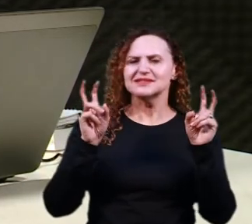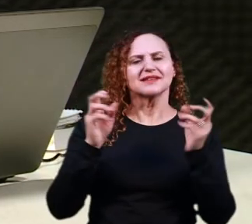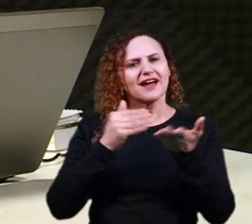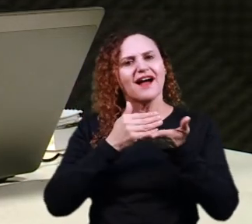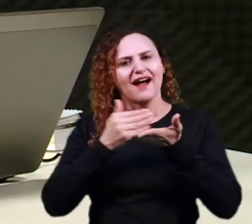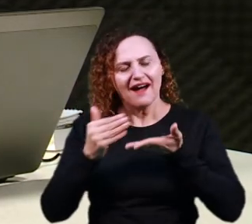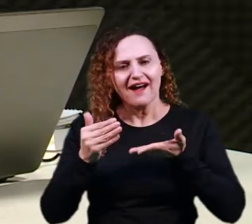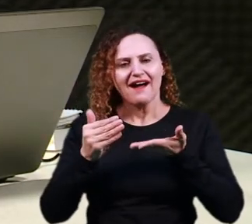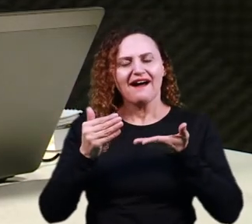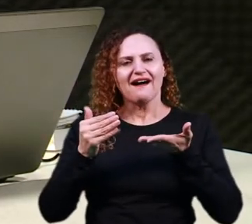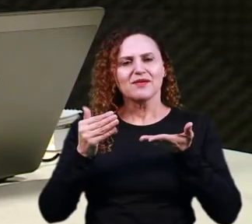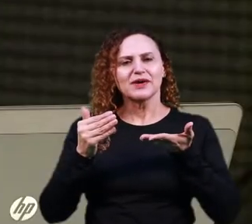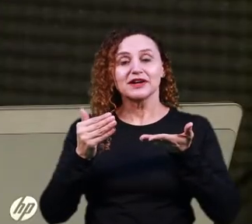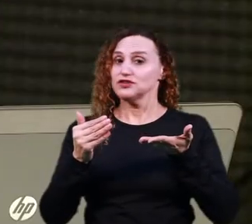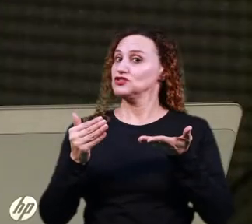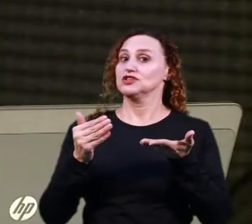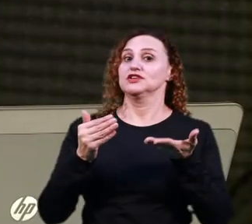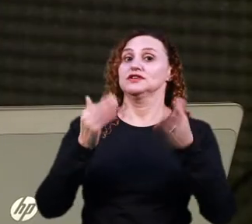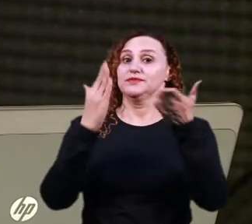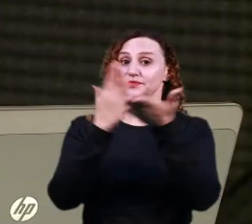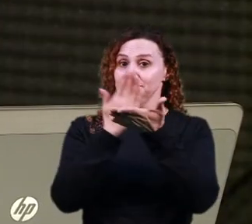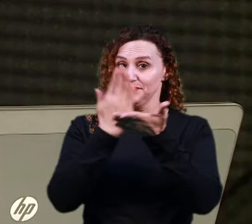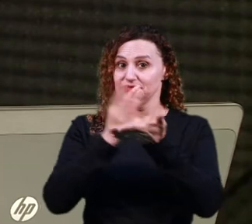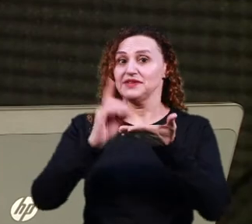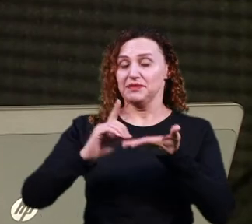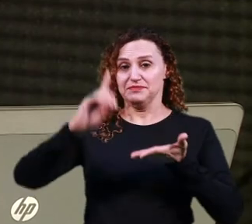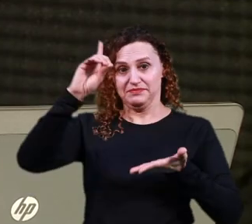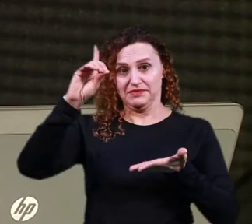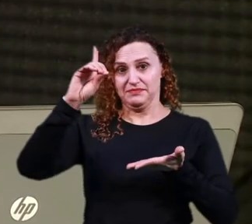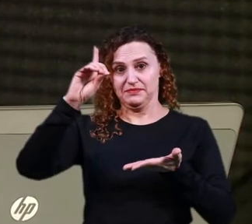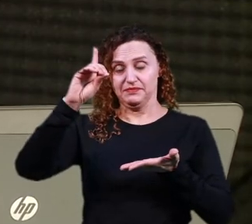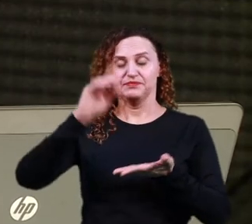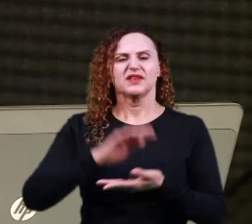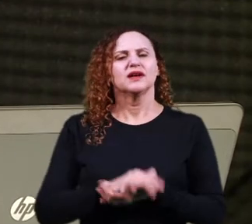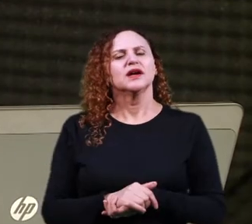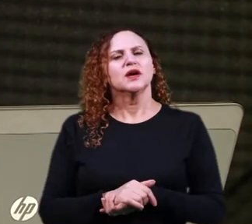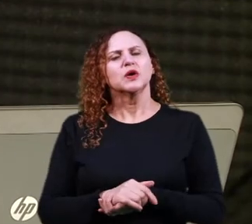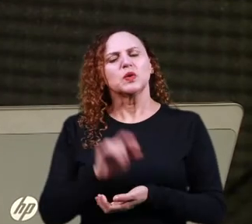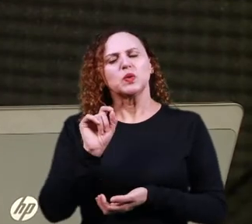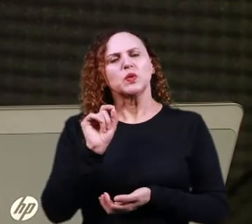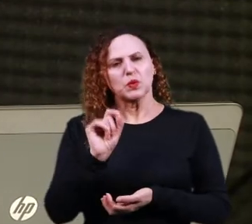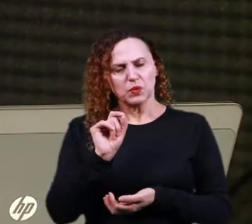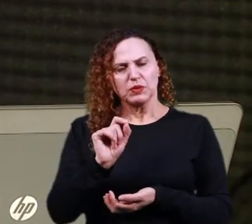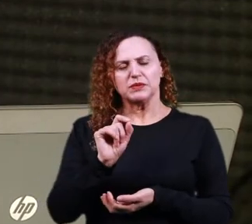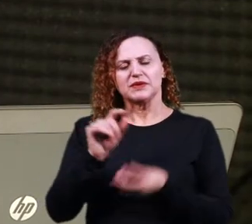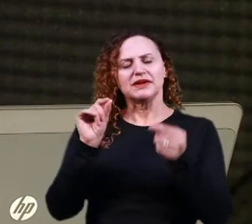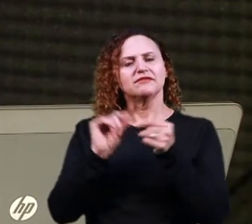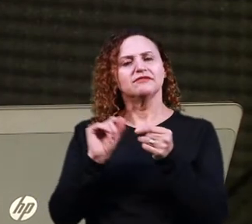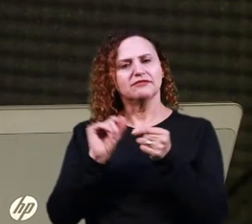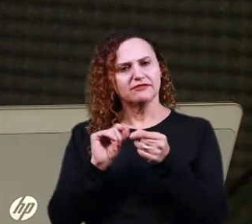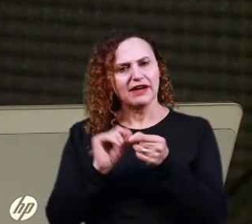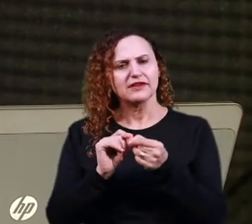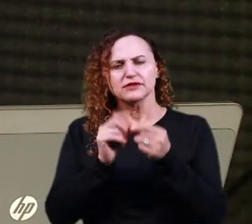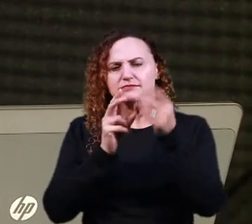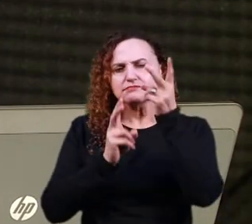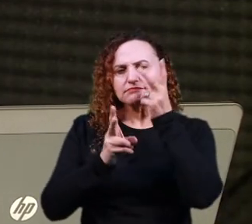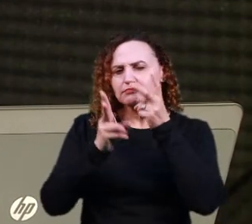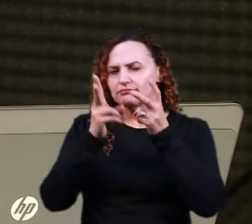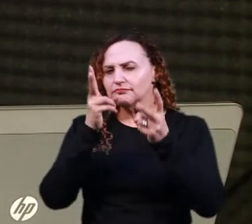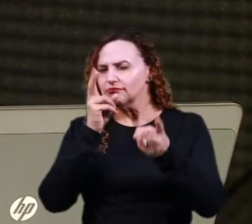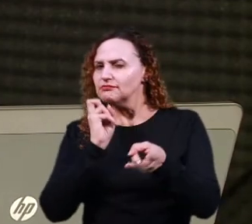do versículo bíblico Unity faz isso nós percebemos obviamente